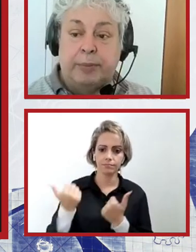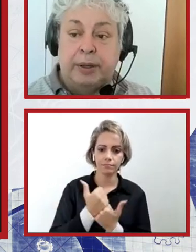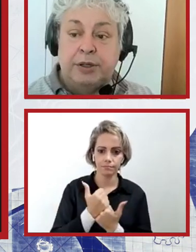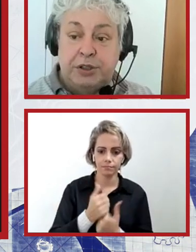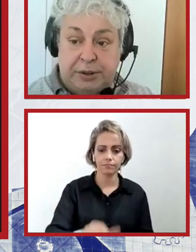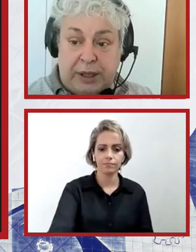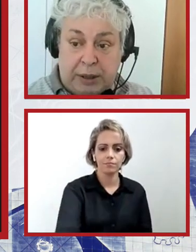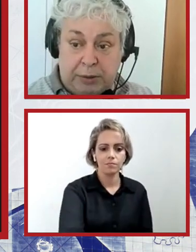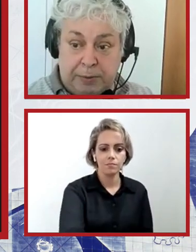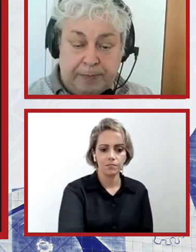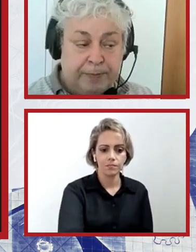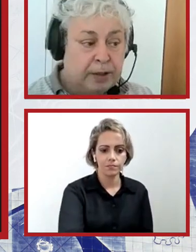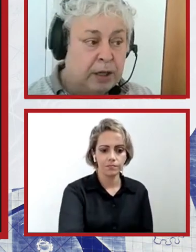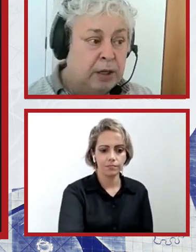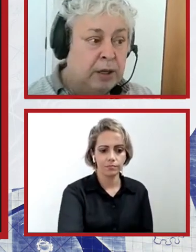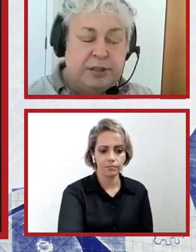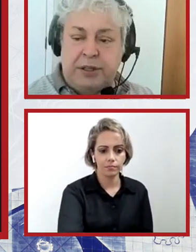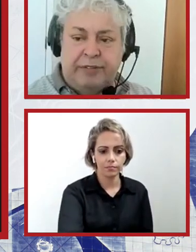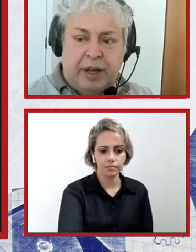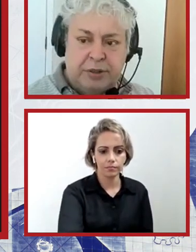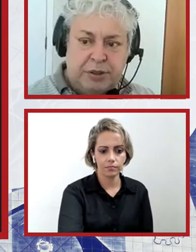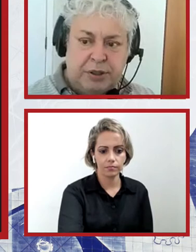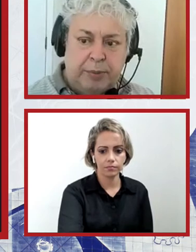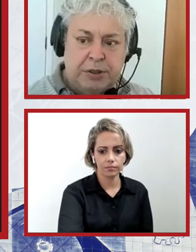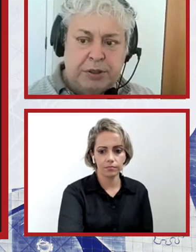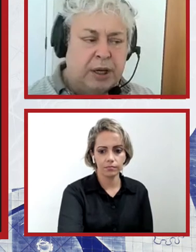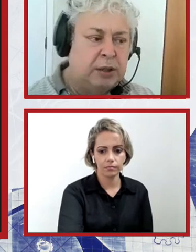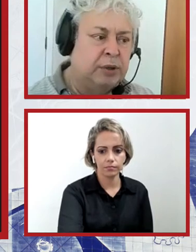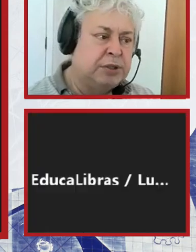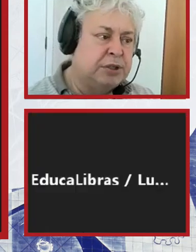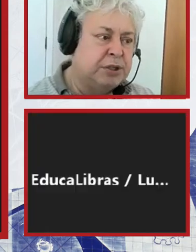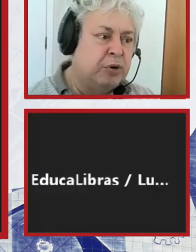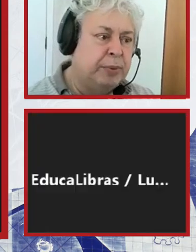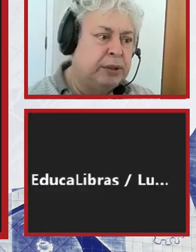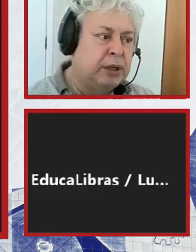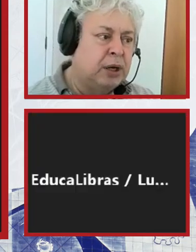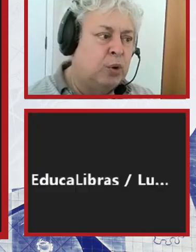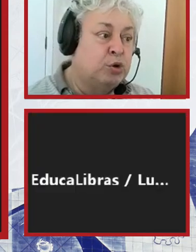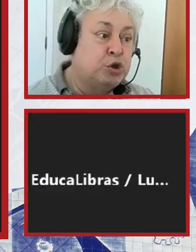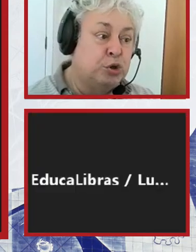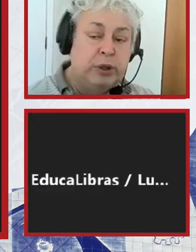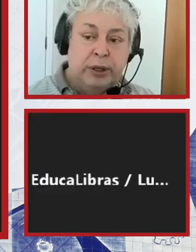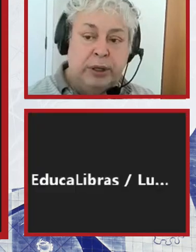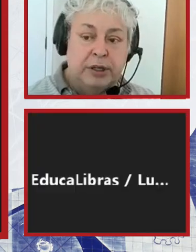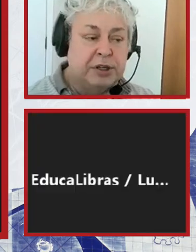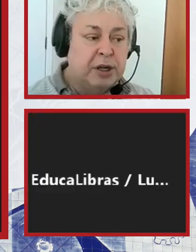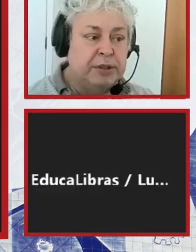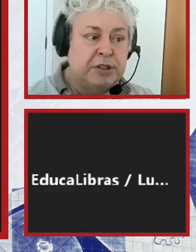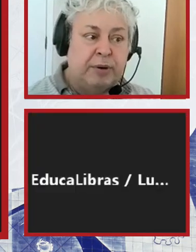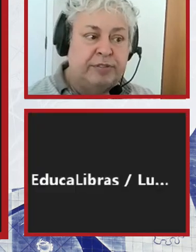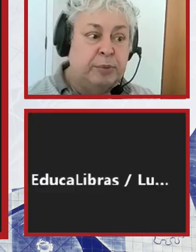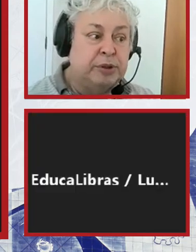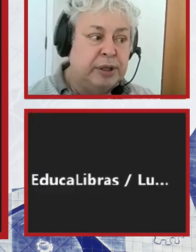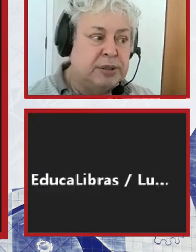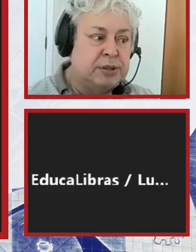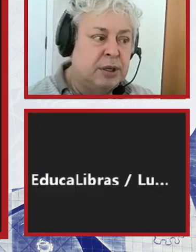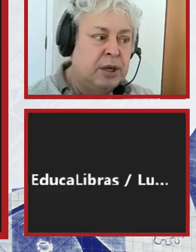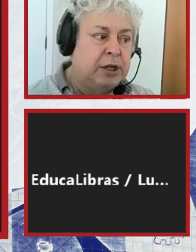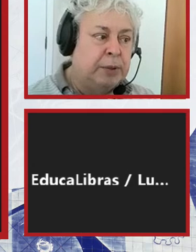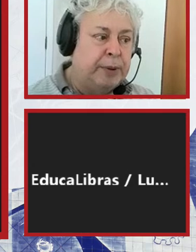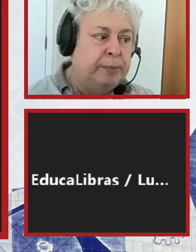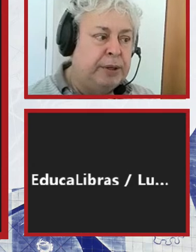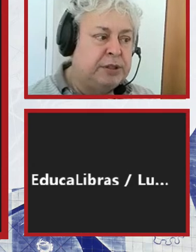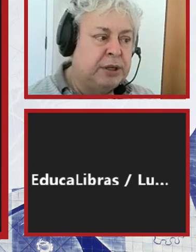um sistema digitado. Tá? Existem vários sistemas digitados, a gente recomenda o Xulia, que antigamente se chamava